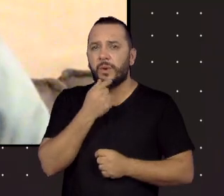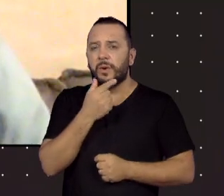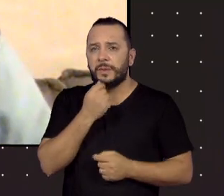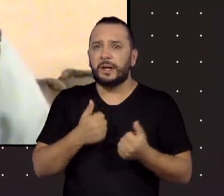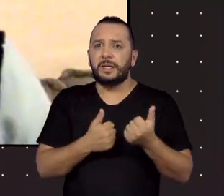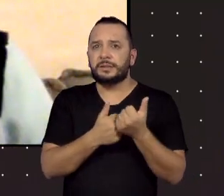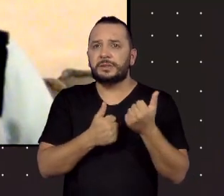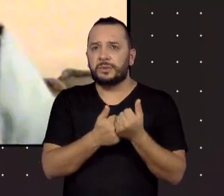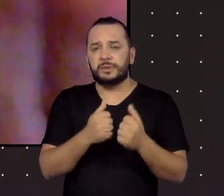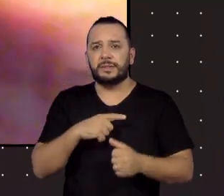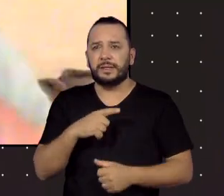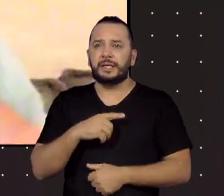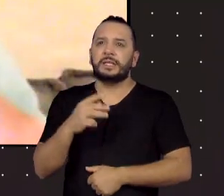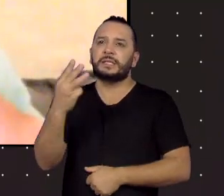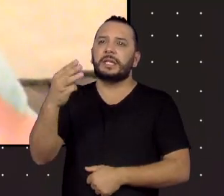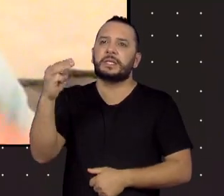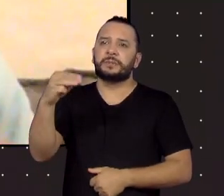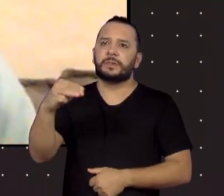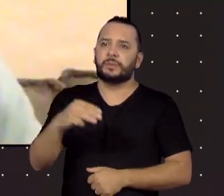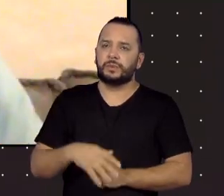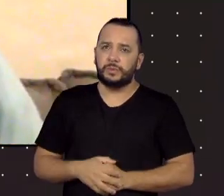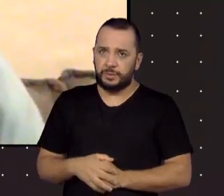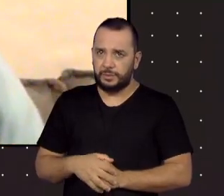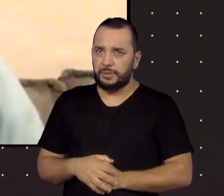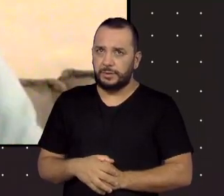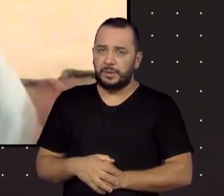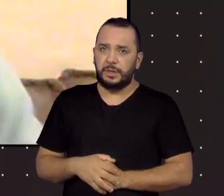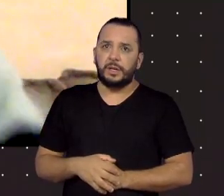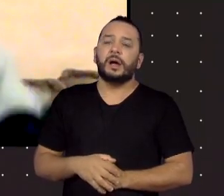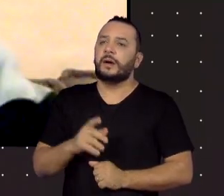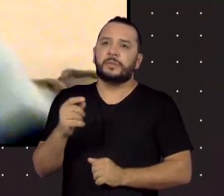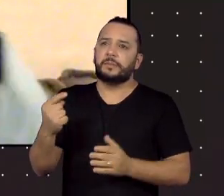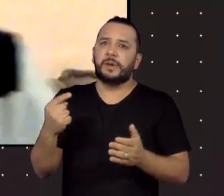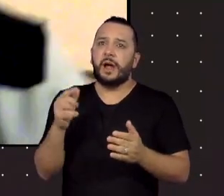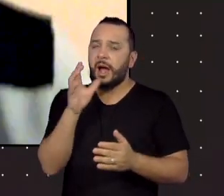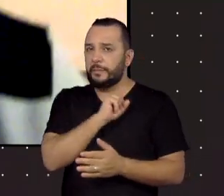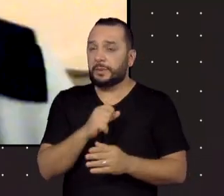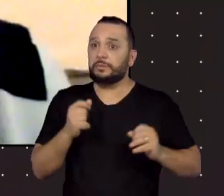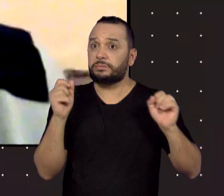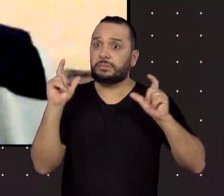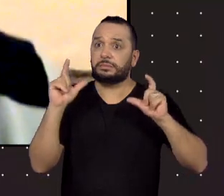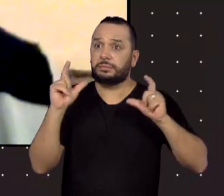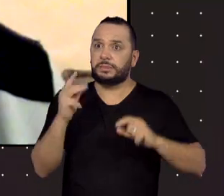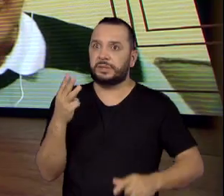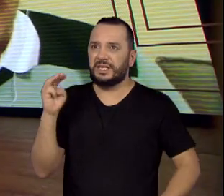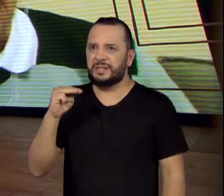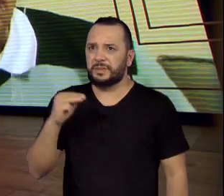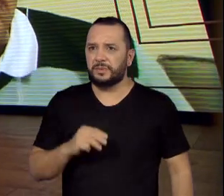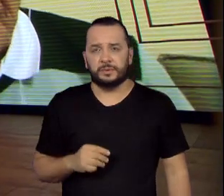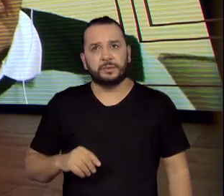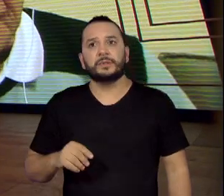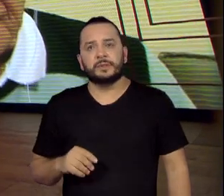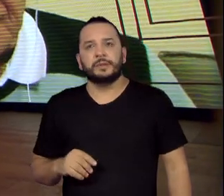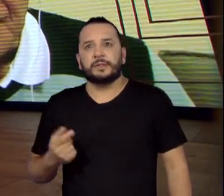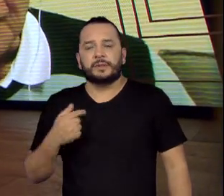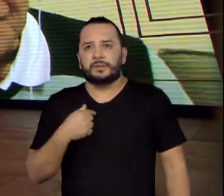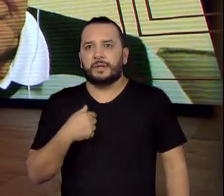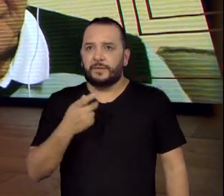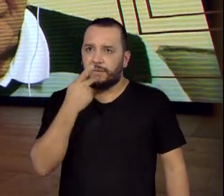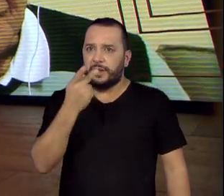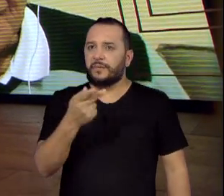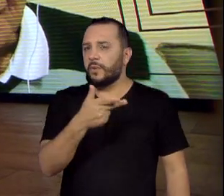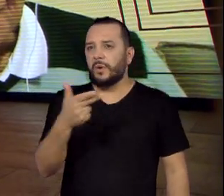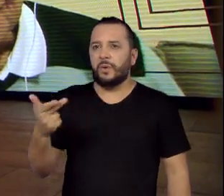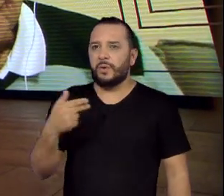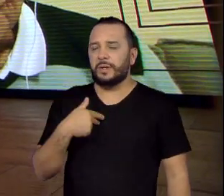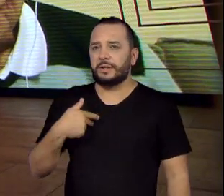tem 3 minutos, que já vai, faça uma pergunta. Eu assustei, já falava alguma coisa